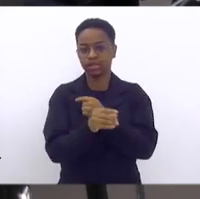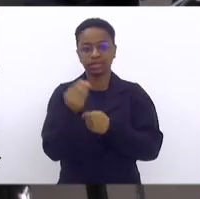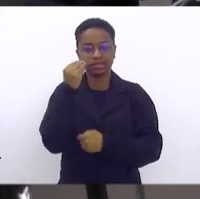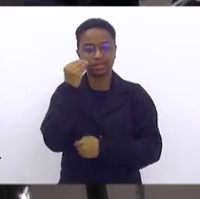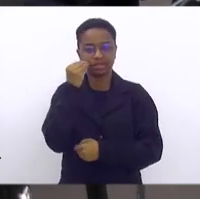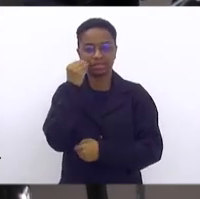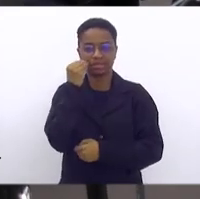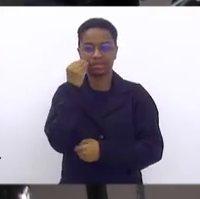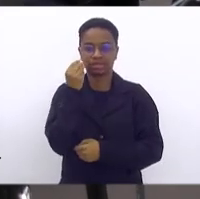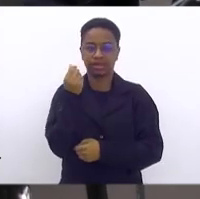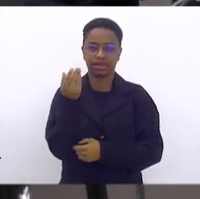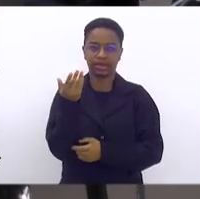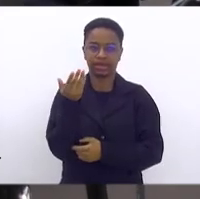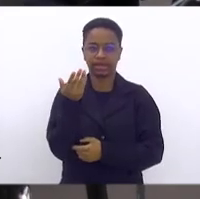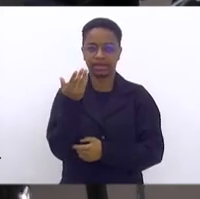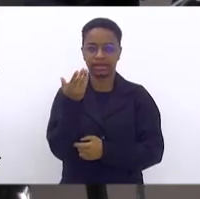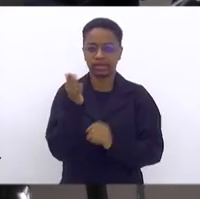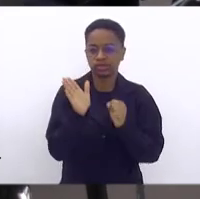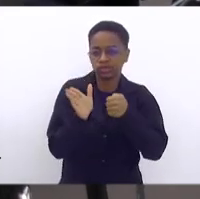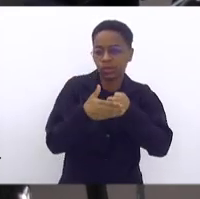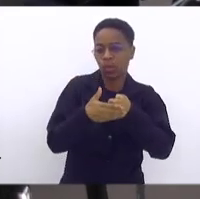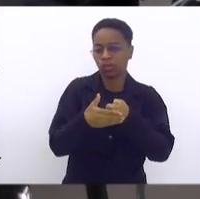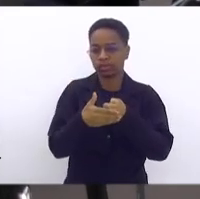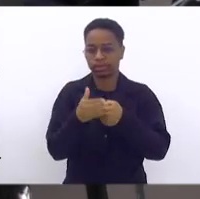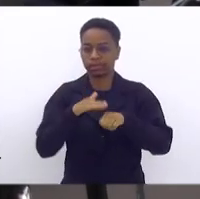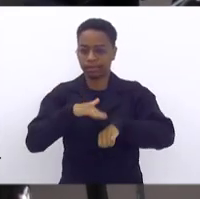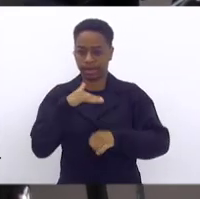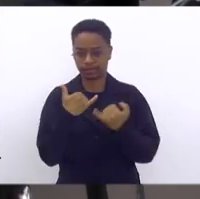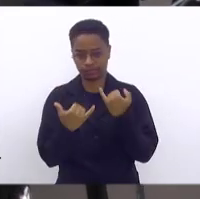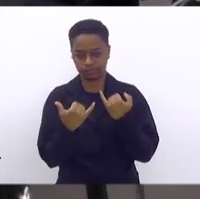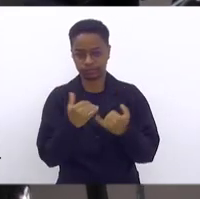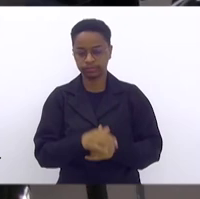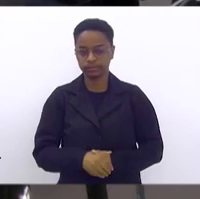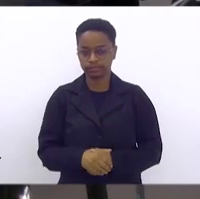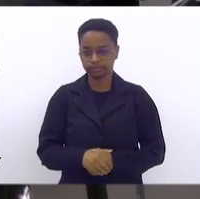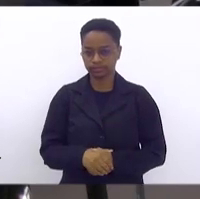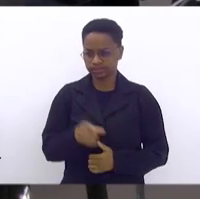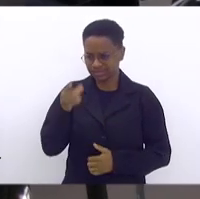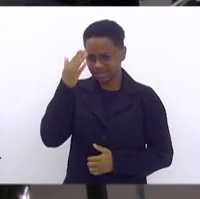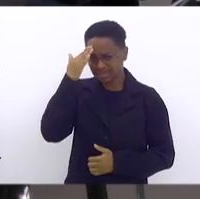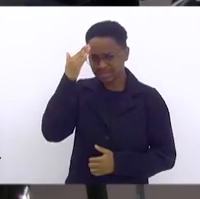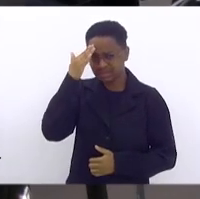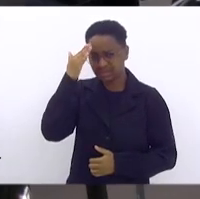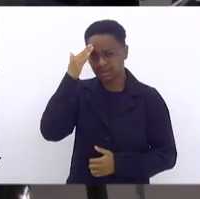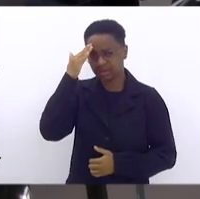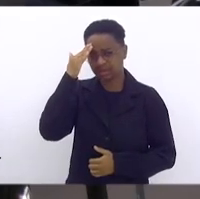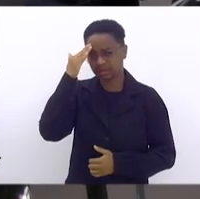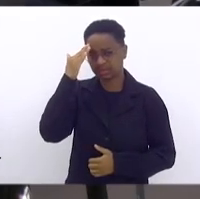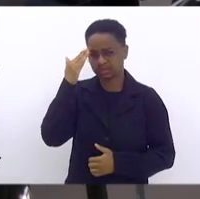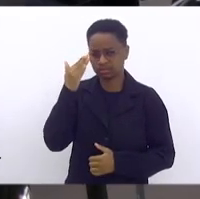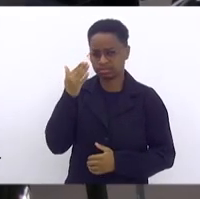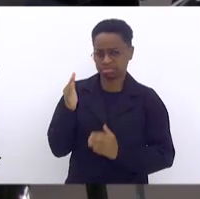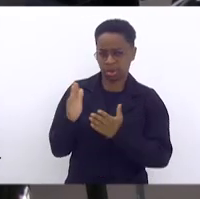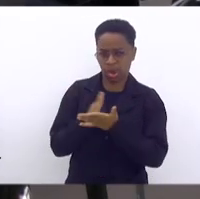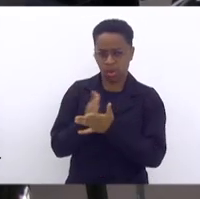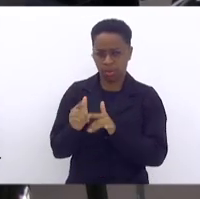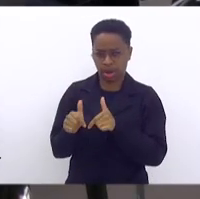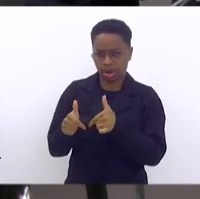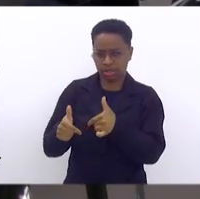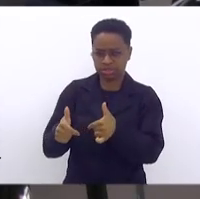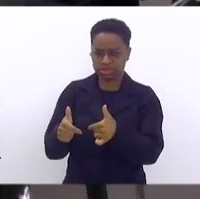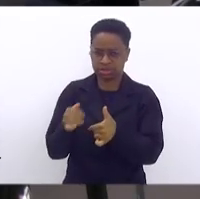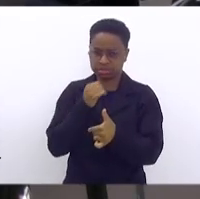lógica mais obtusa, digamos assim. Então, A senhora tem conhecimento de alguma ação a